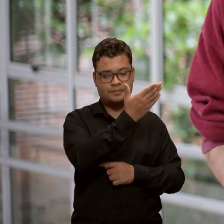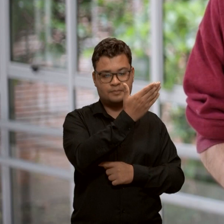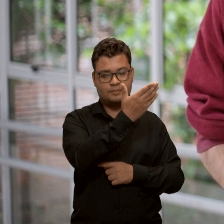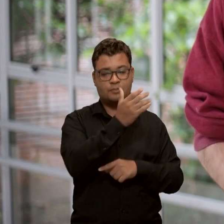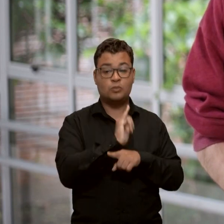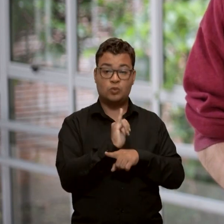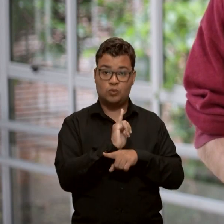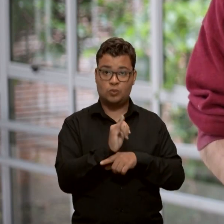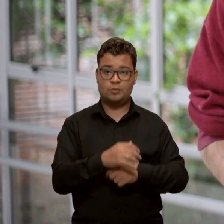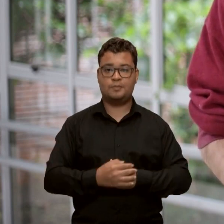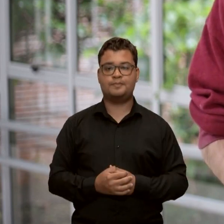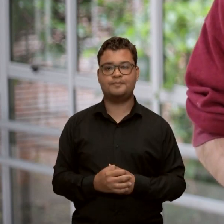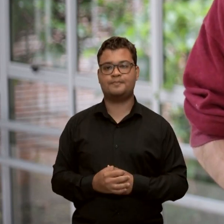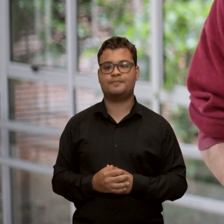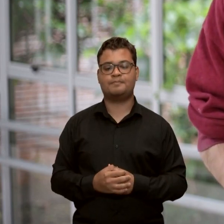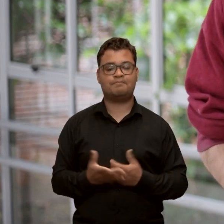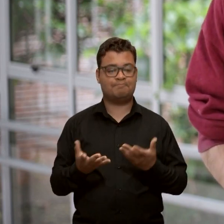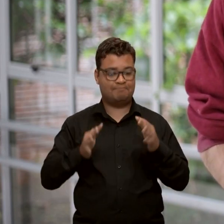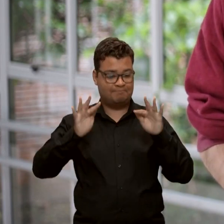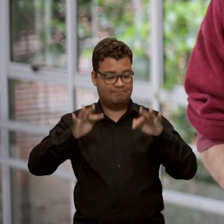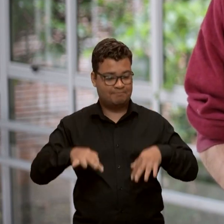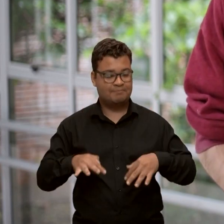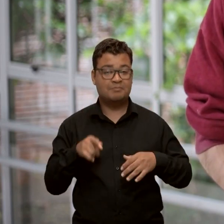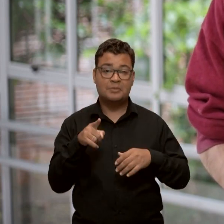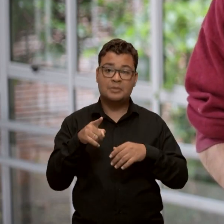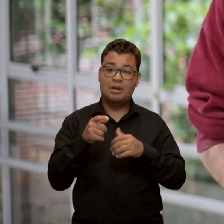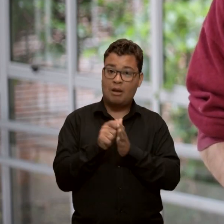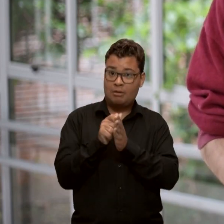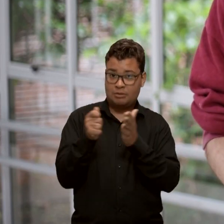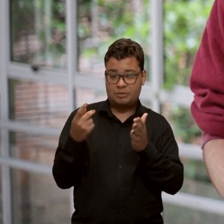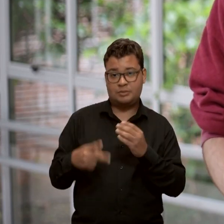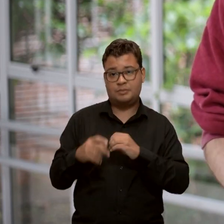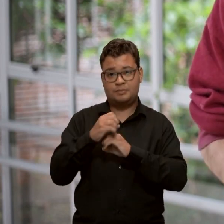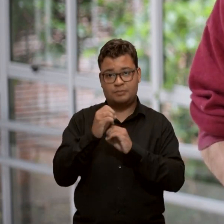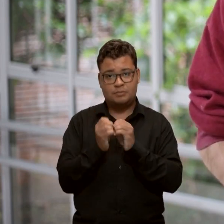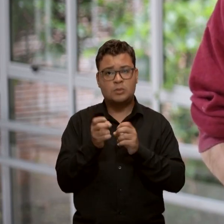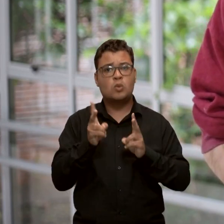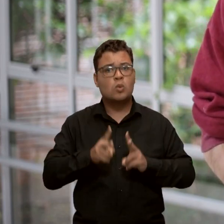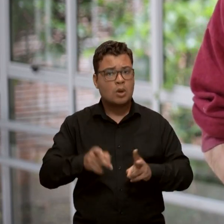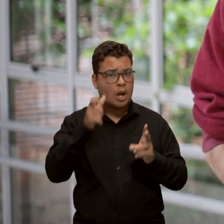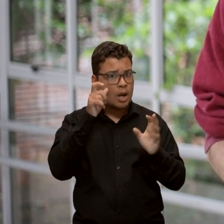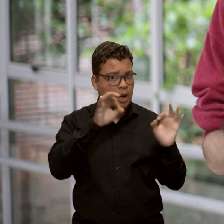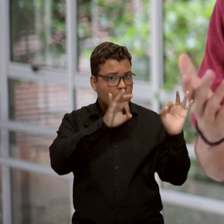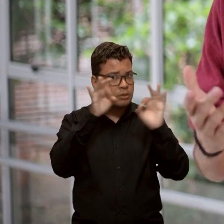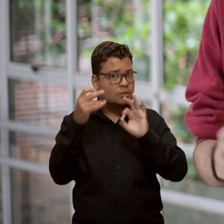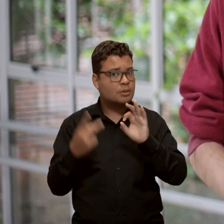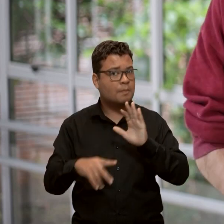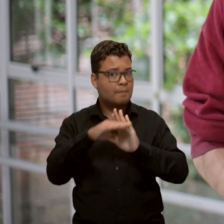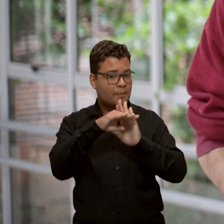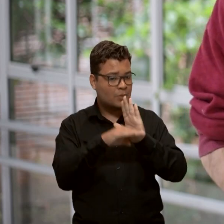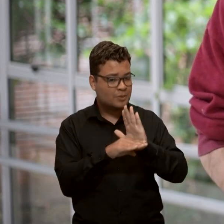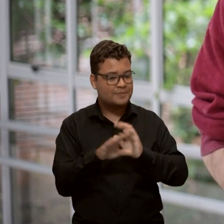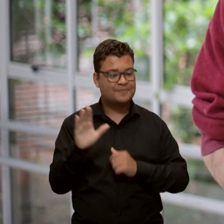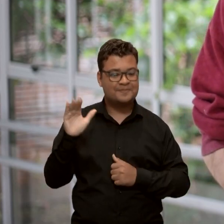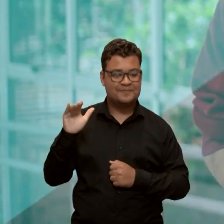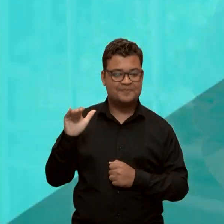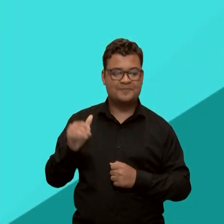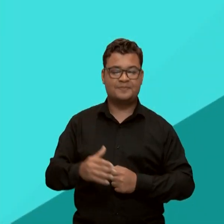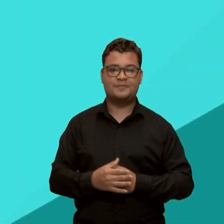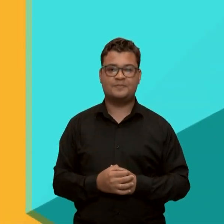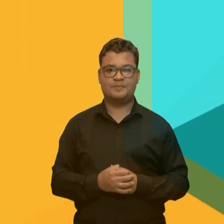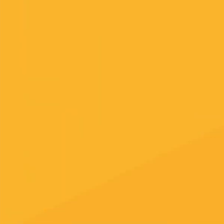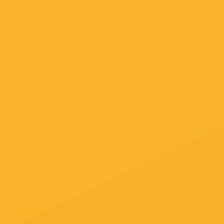youtube.com/UFGOficial. E hoje eu fico por aqui. Essa foi a nossa Agenda UFG. Continue acompanhando a nossa programação e até mais.